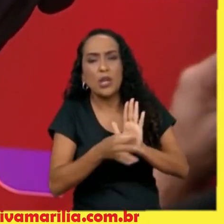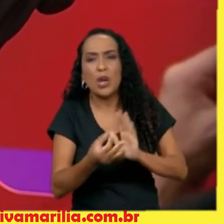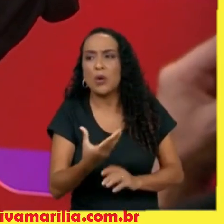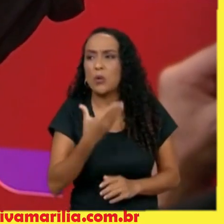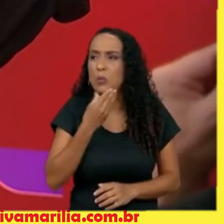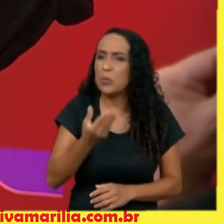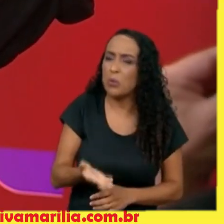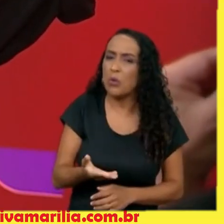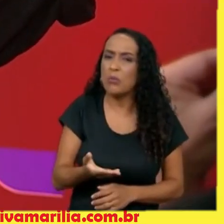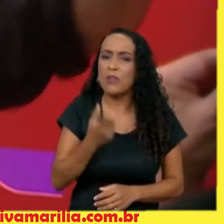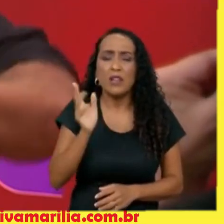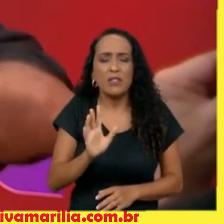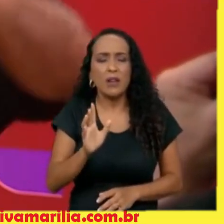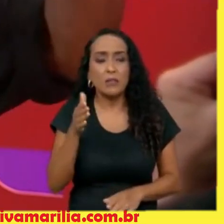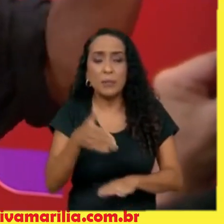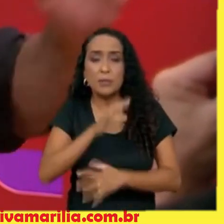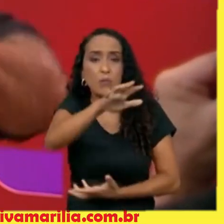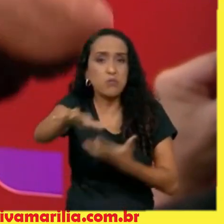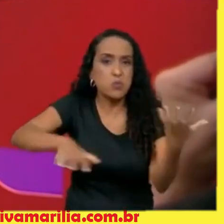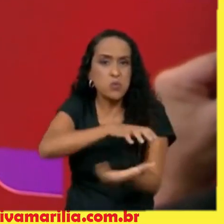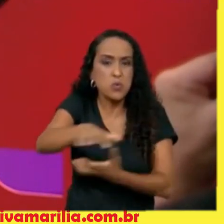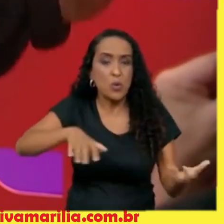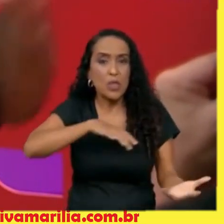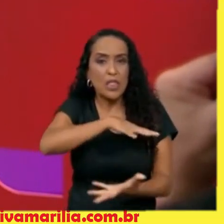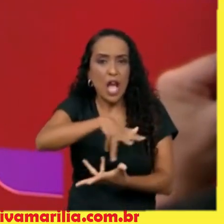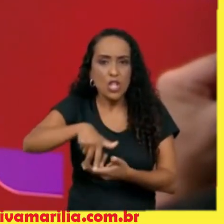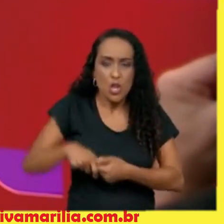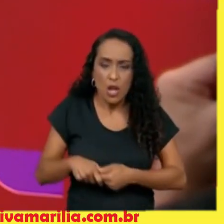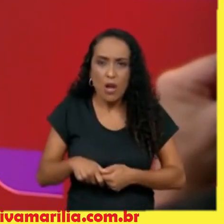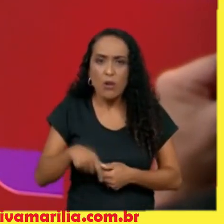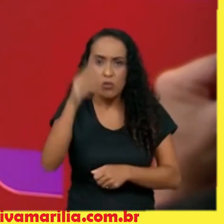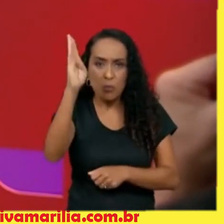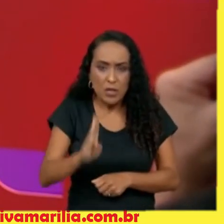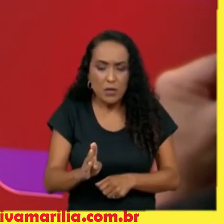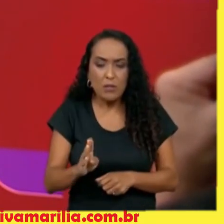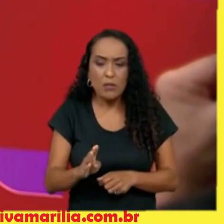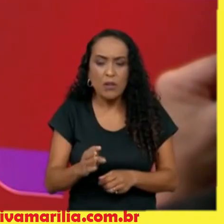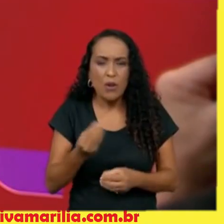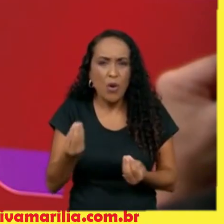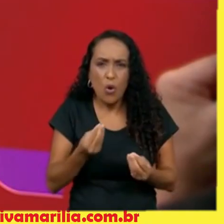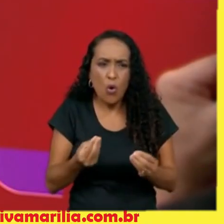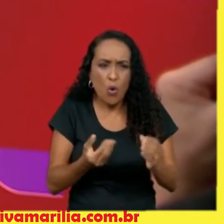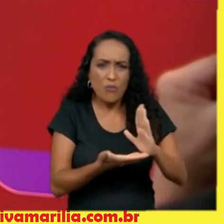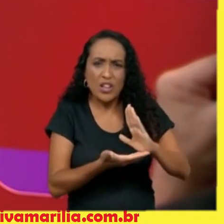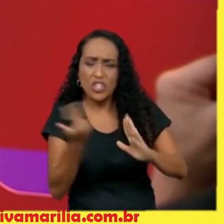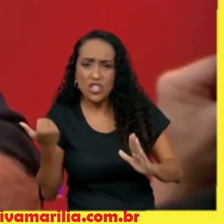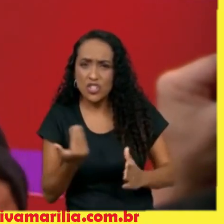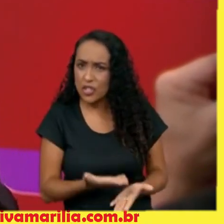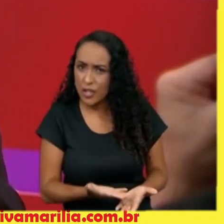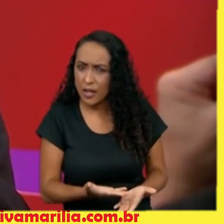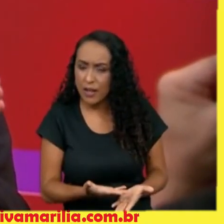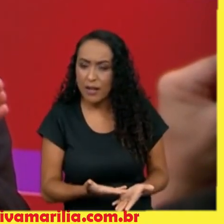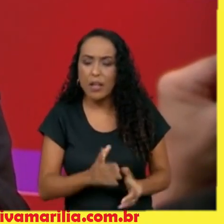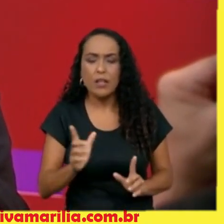uma grande revolução nacional e tal. Como você vai retirar isso desse cara? Né? E